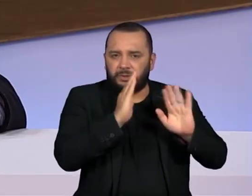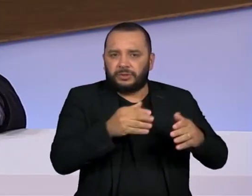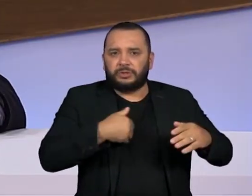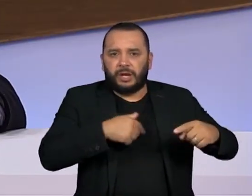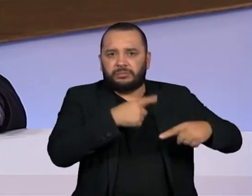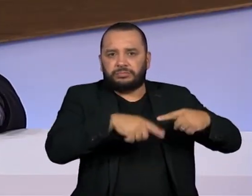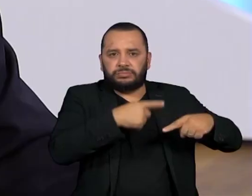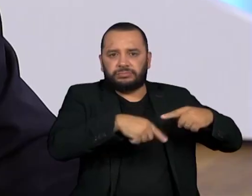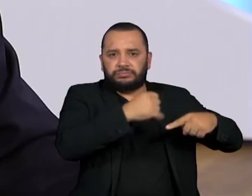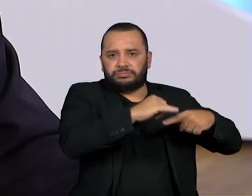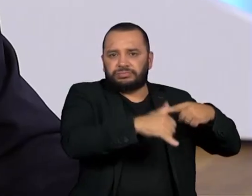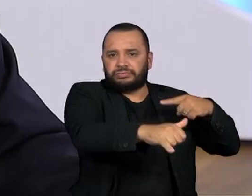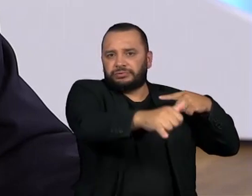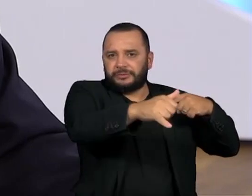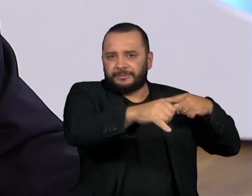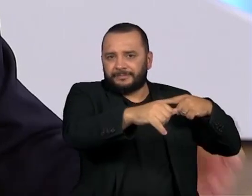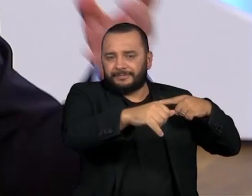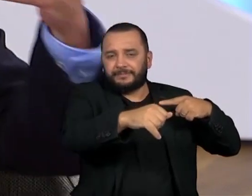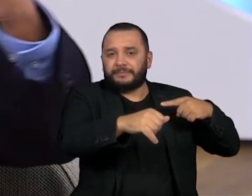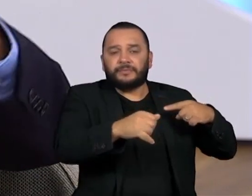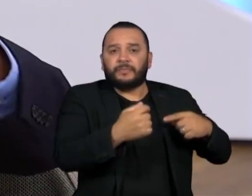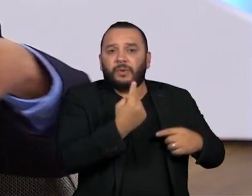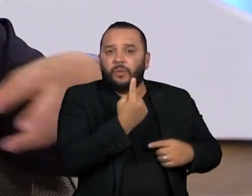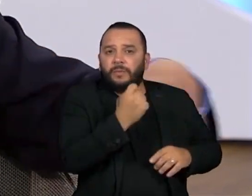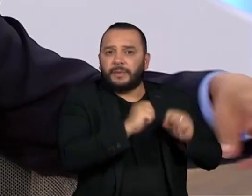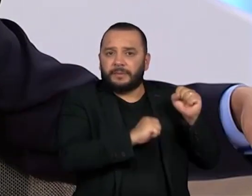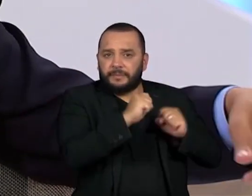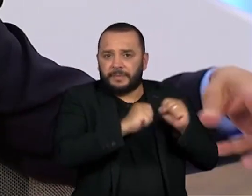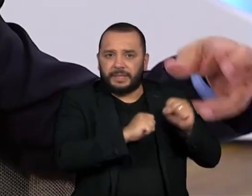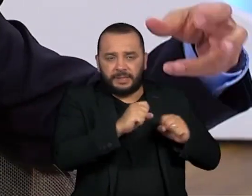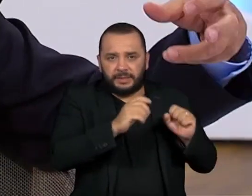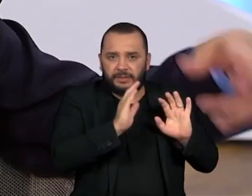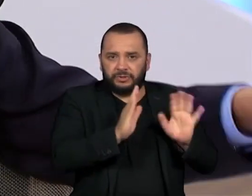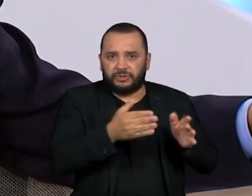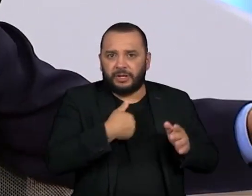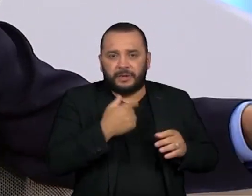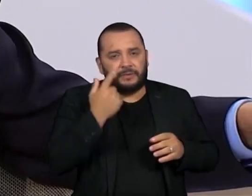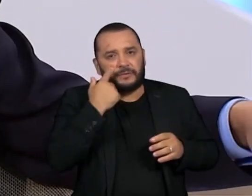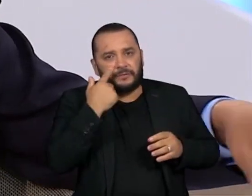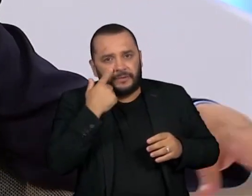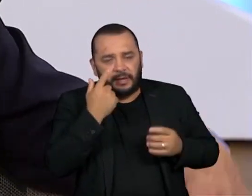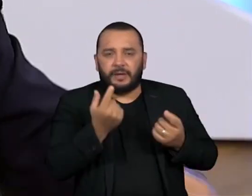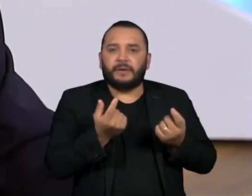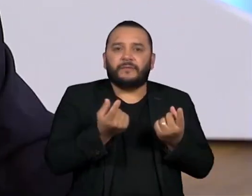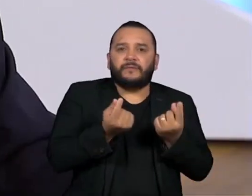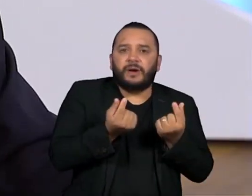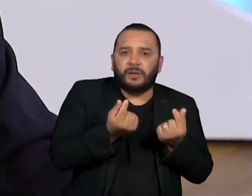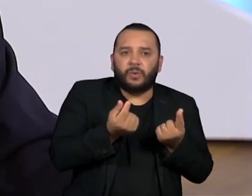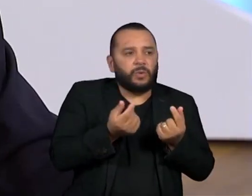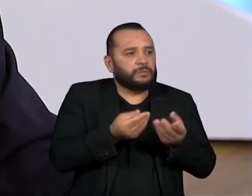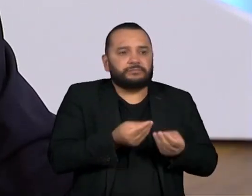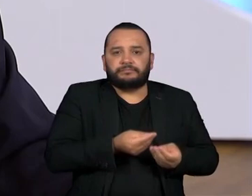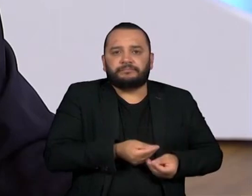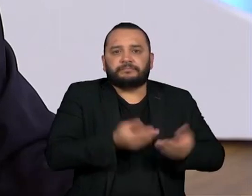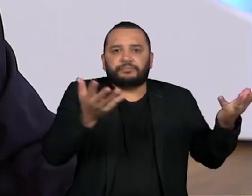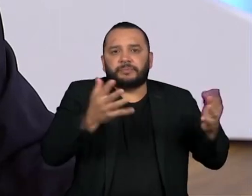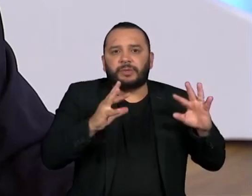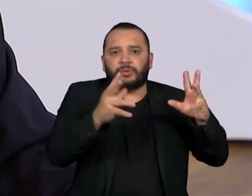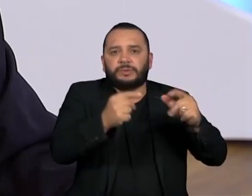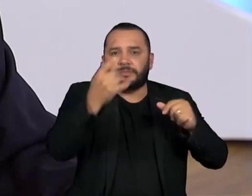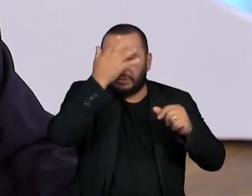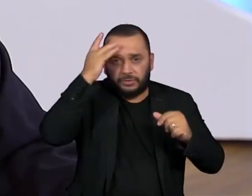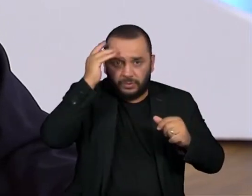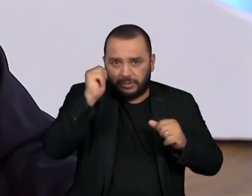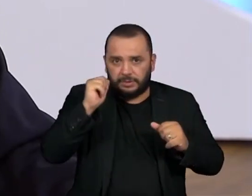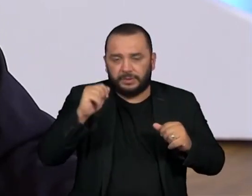economia privada. É um monopólio, e desse monopólio se distribui por preços administrados para todo mundo. A